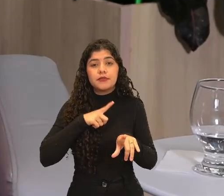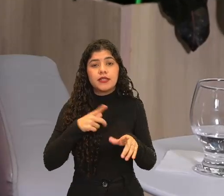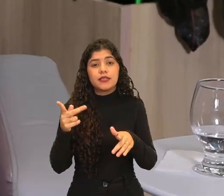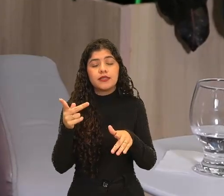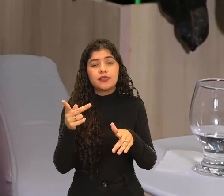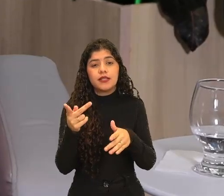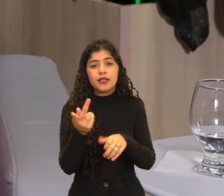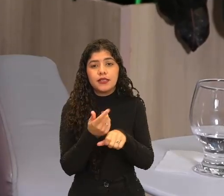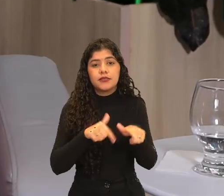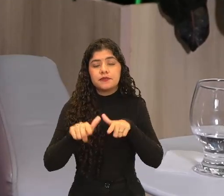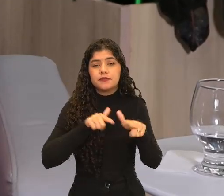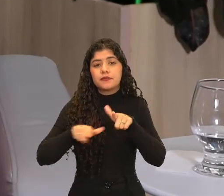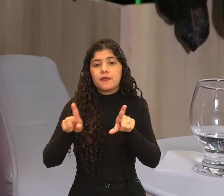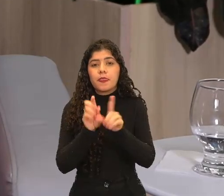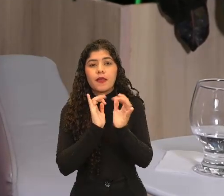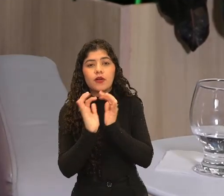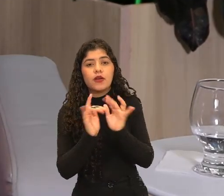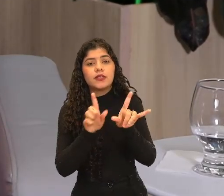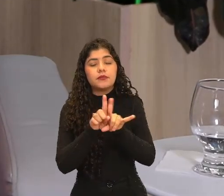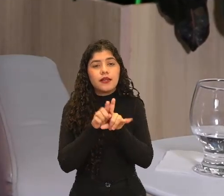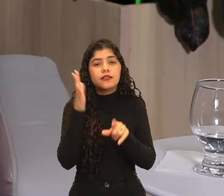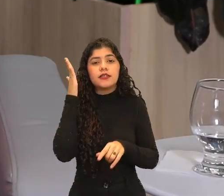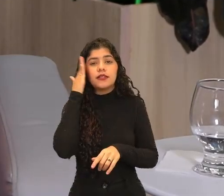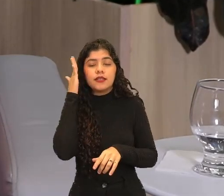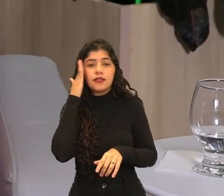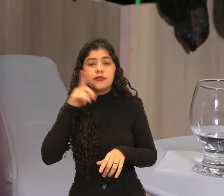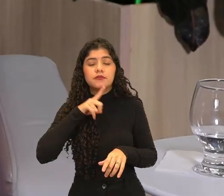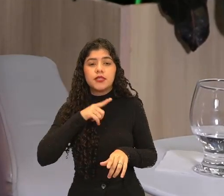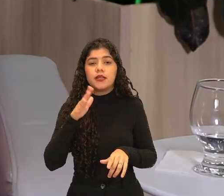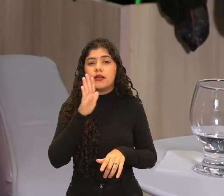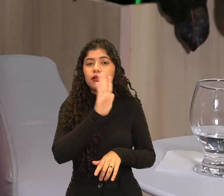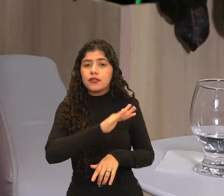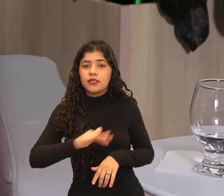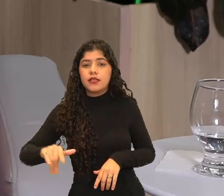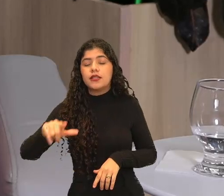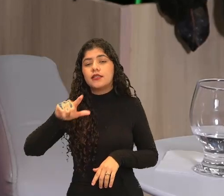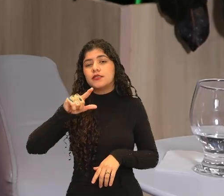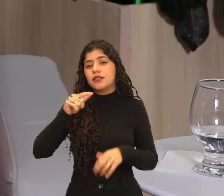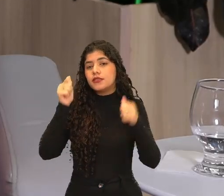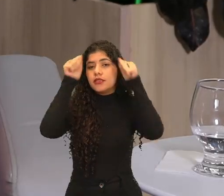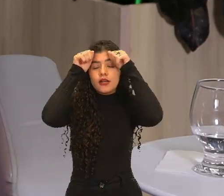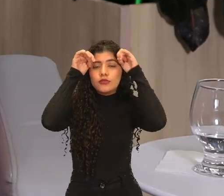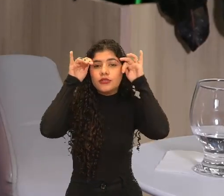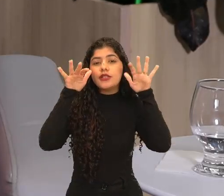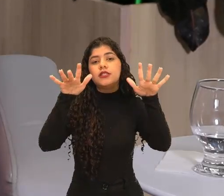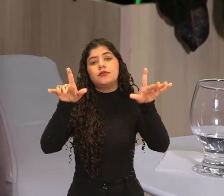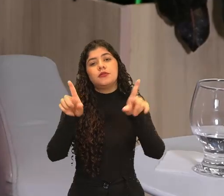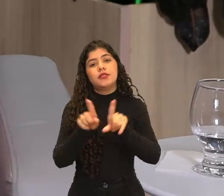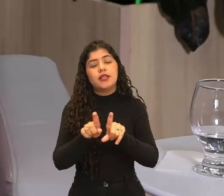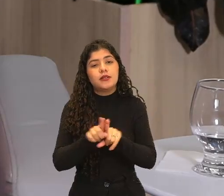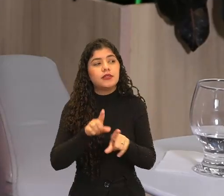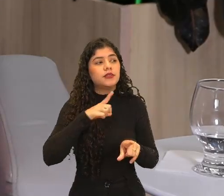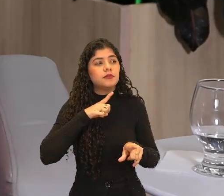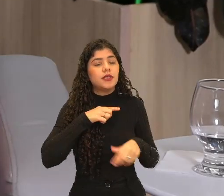Centro de Neurodesenvolvimento, onde a gente atende, né, crianças com síndromes, a gente tem o geneticista dentro